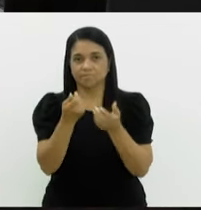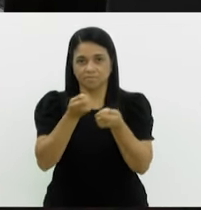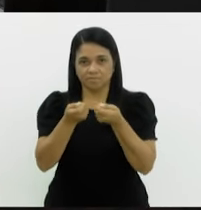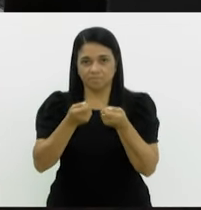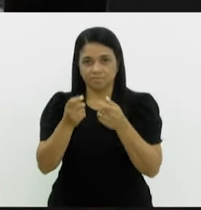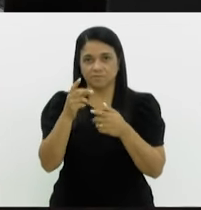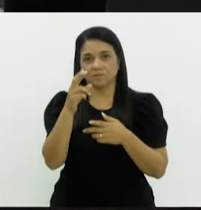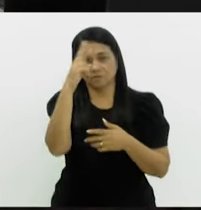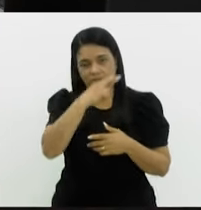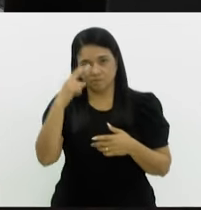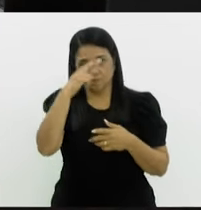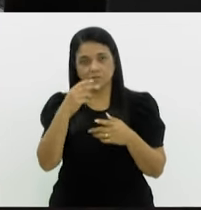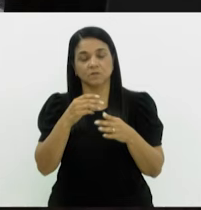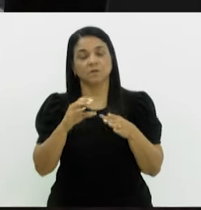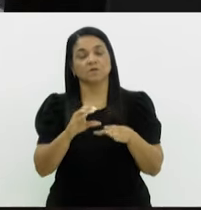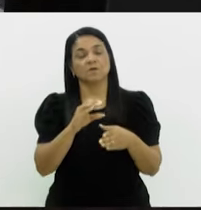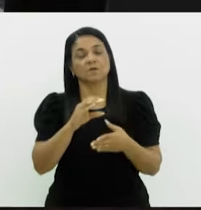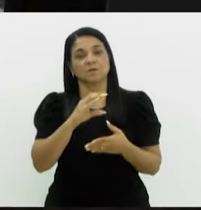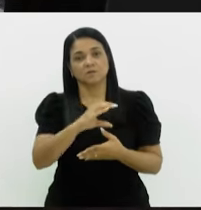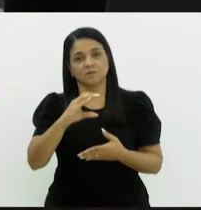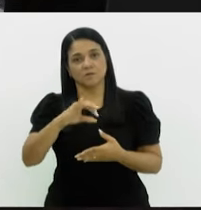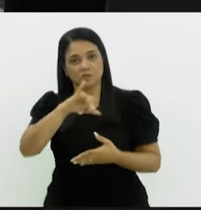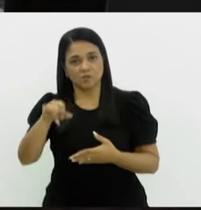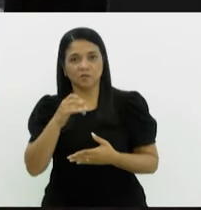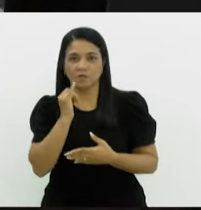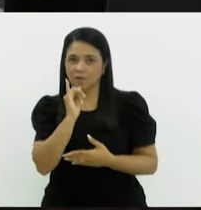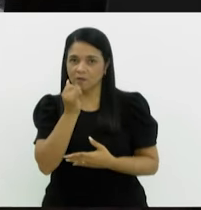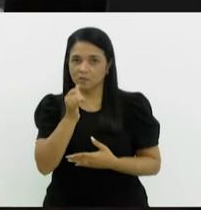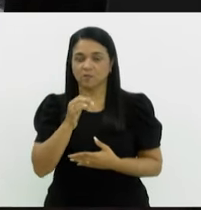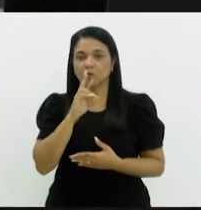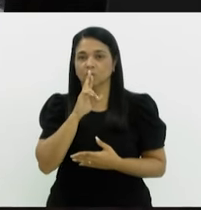pela Constituição e Justiça, deputado Rodrigo Amorim.